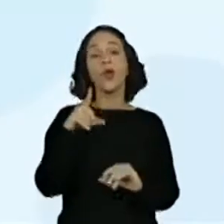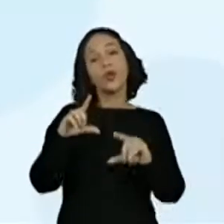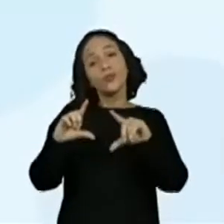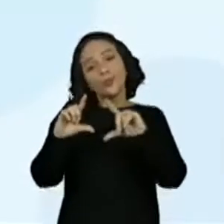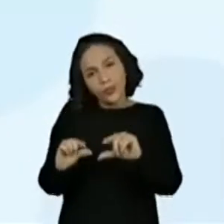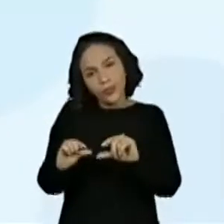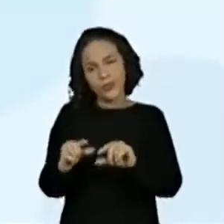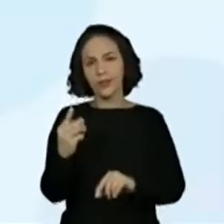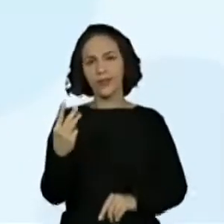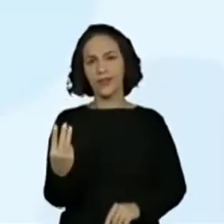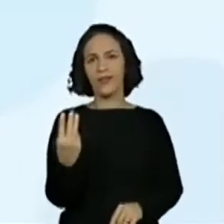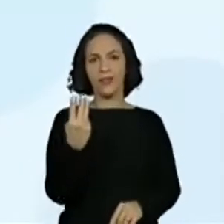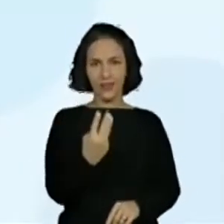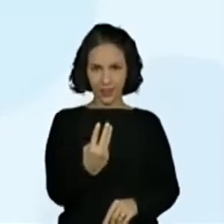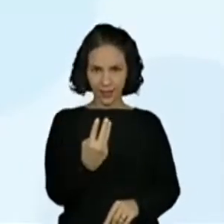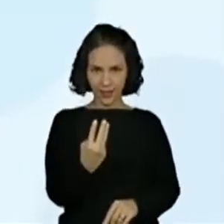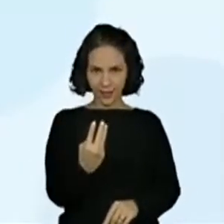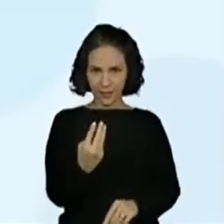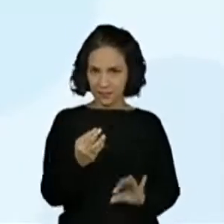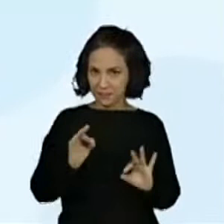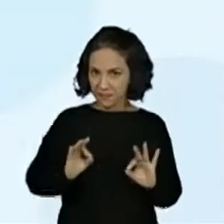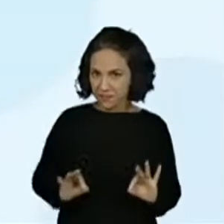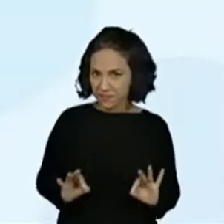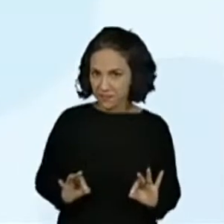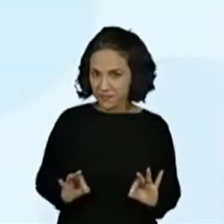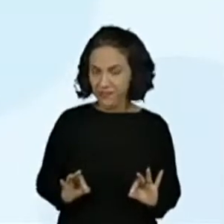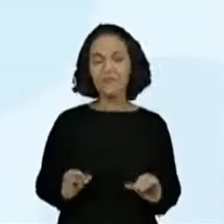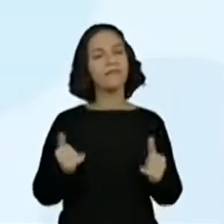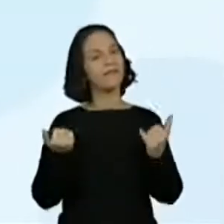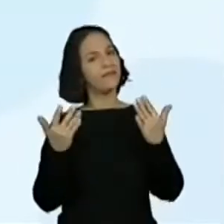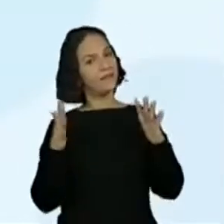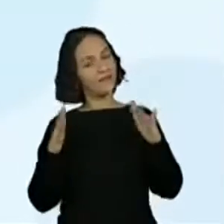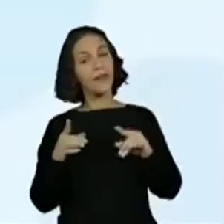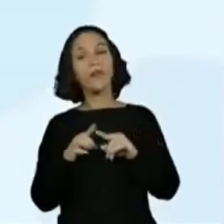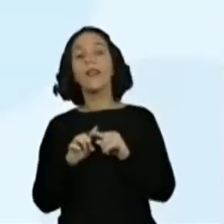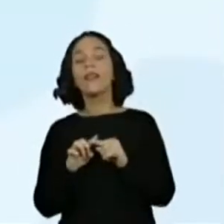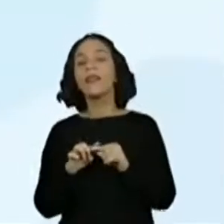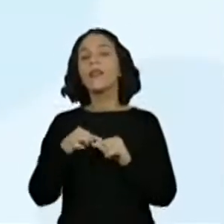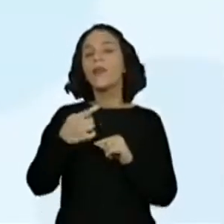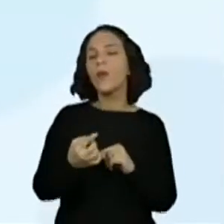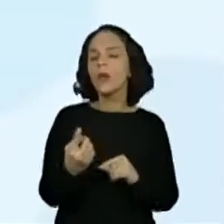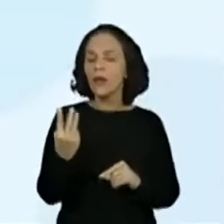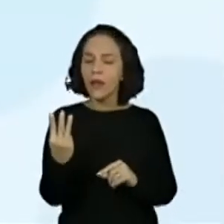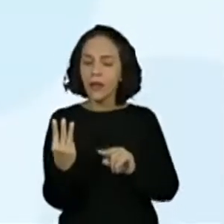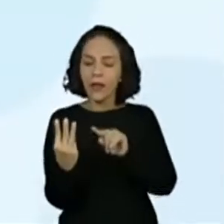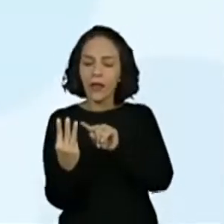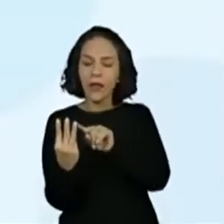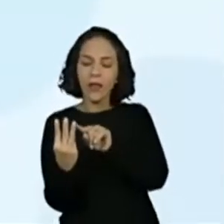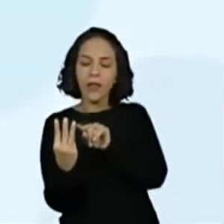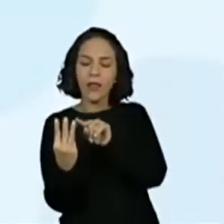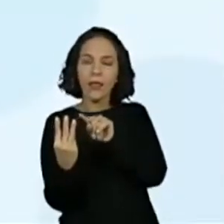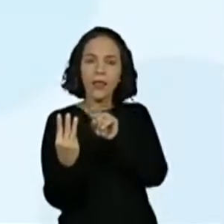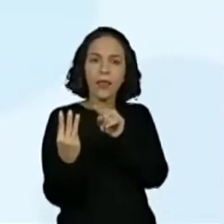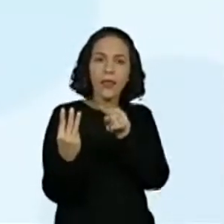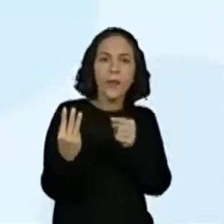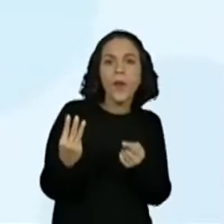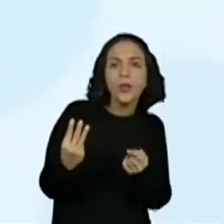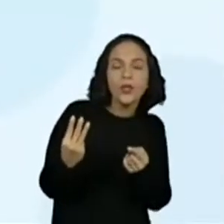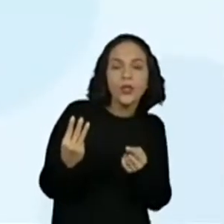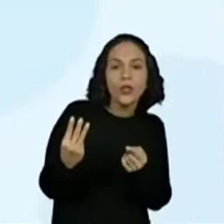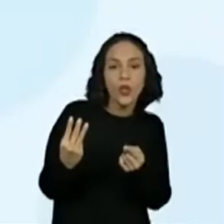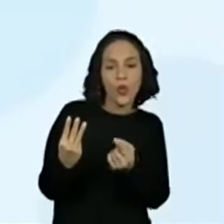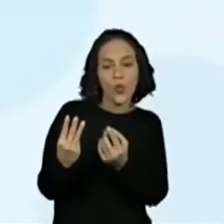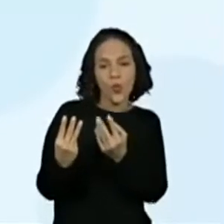primeiro. 33 o primeiro. Sim. Muito bom. Logo em seguida, pensando que número vem depois do 3, que é